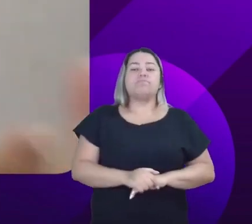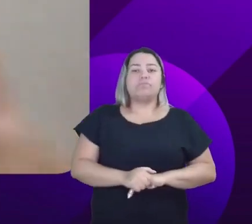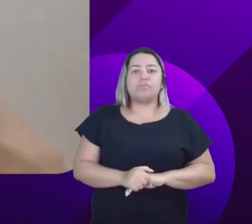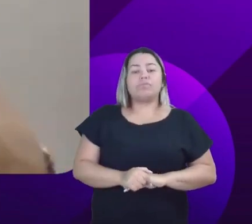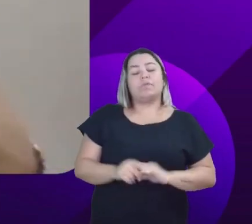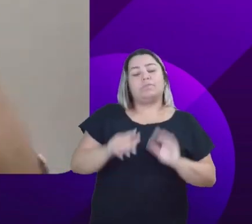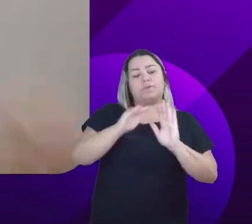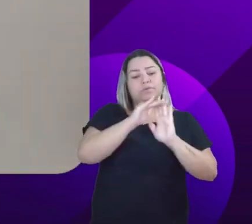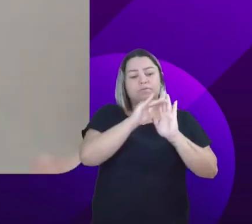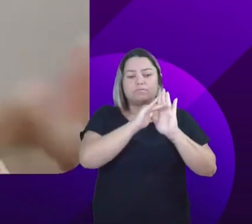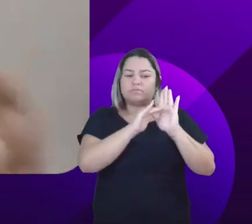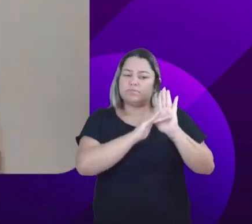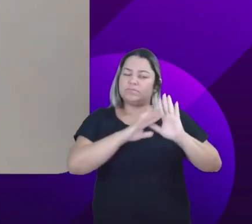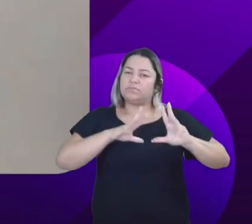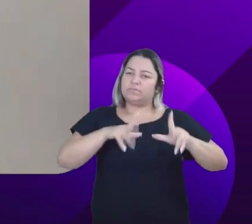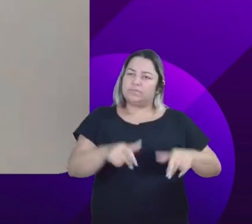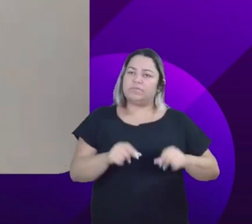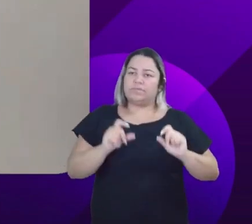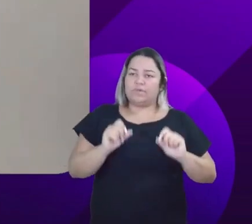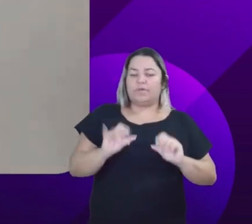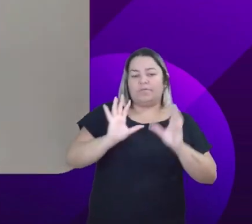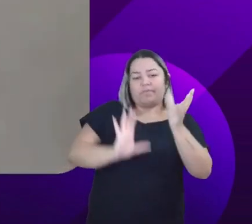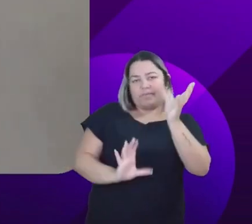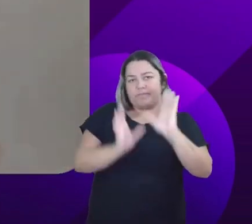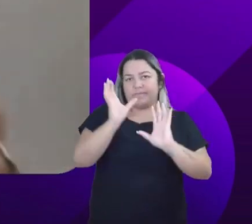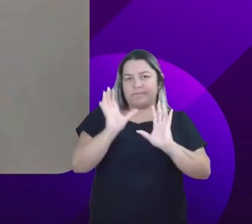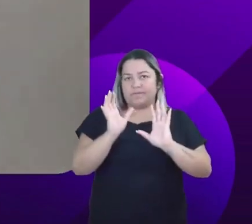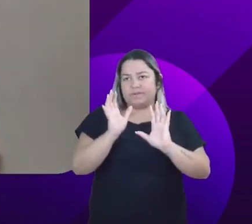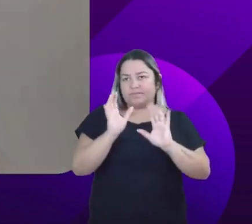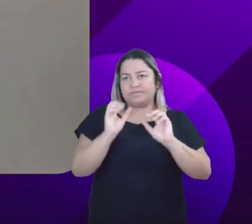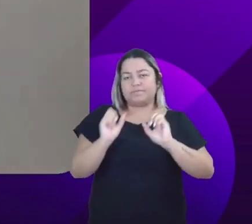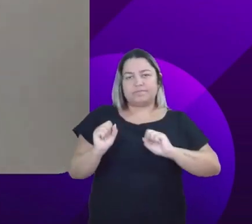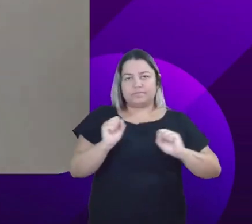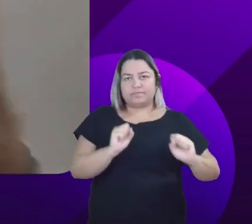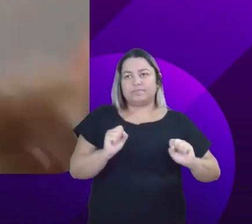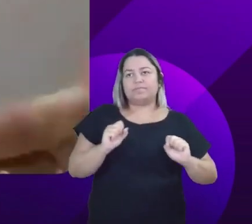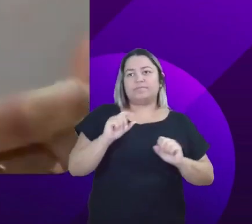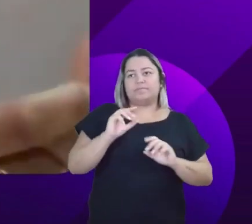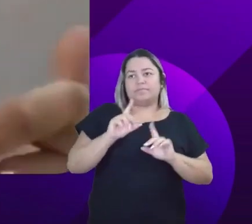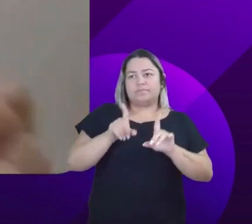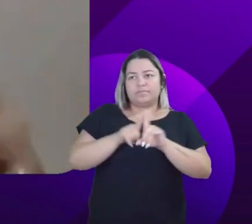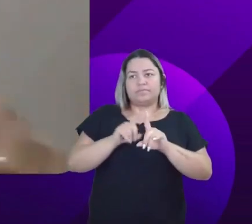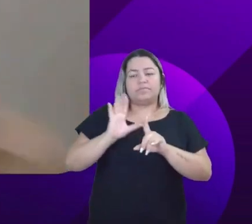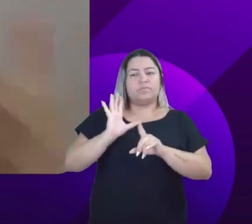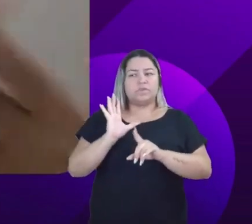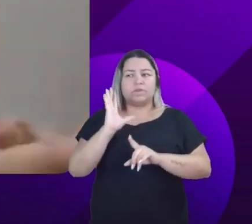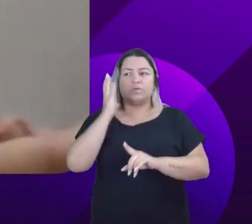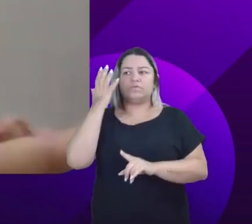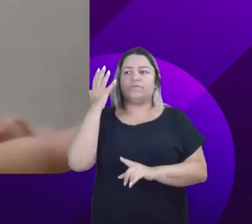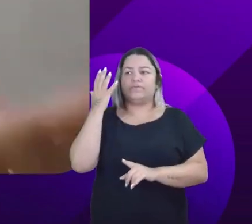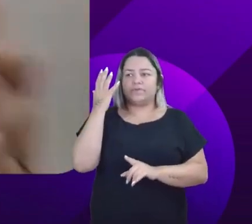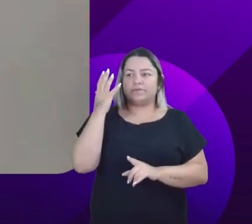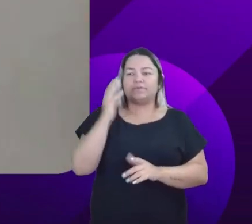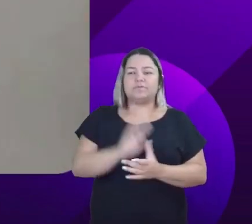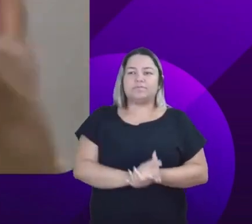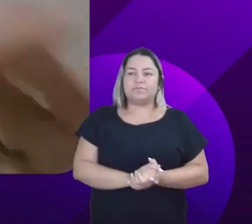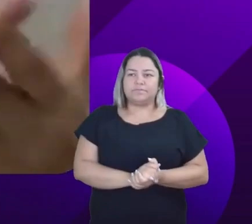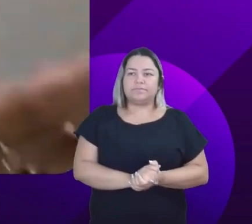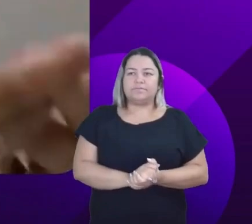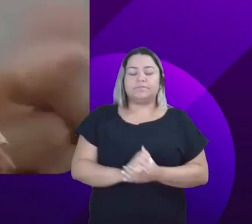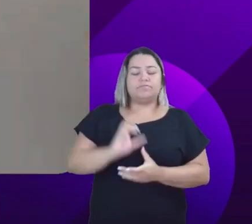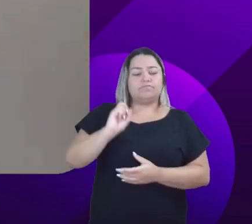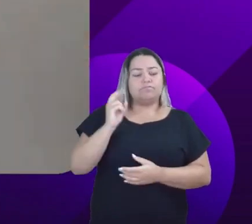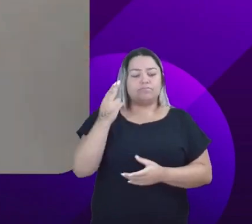essas questões, né, para que essas questões climáticas, enfim, possam ser mitigadas e que, enfim, né,